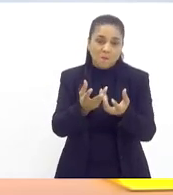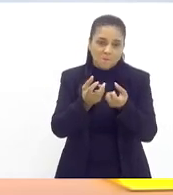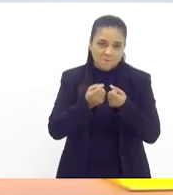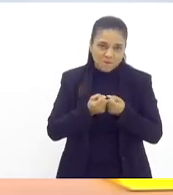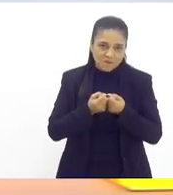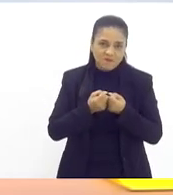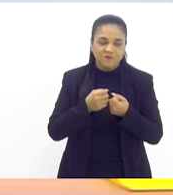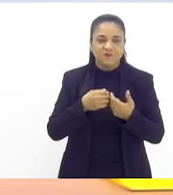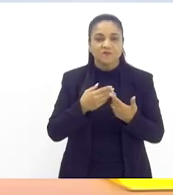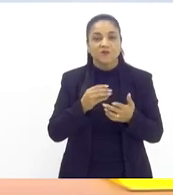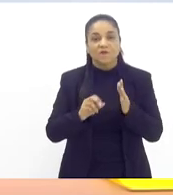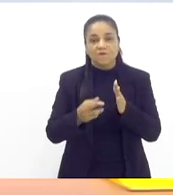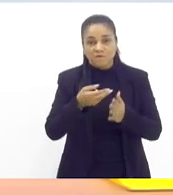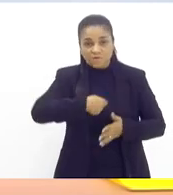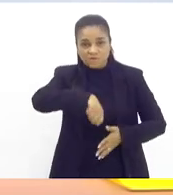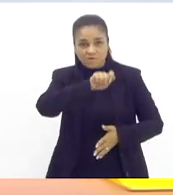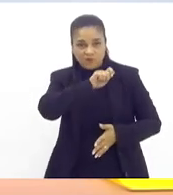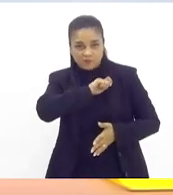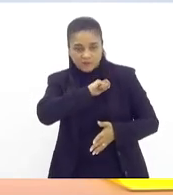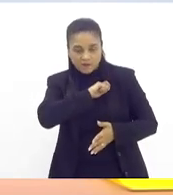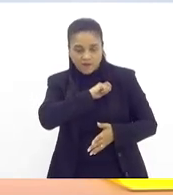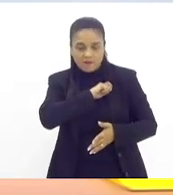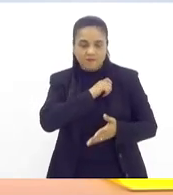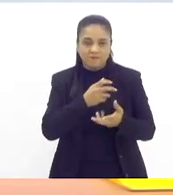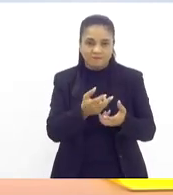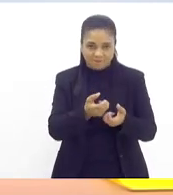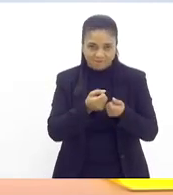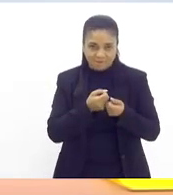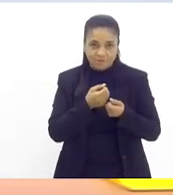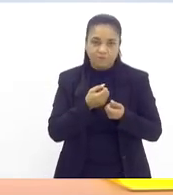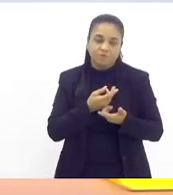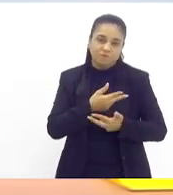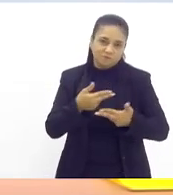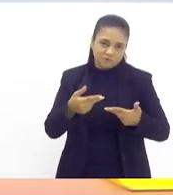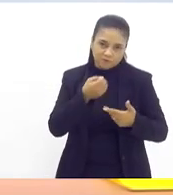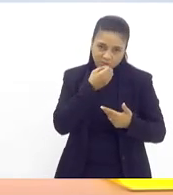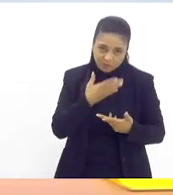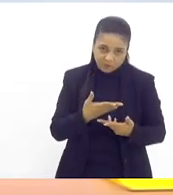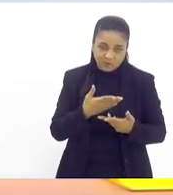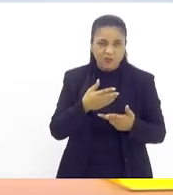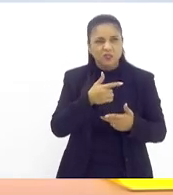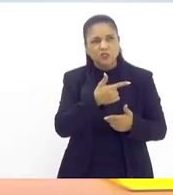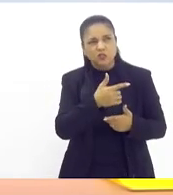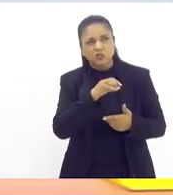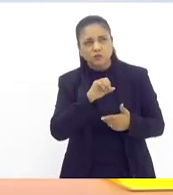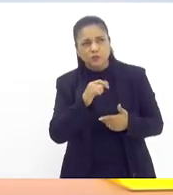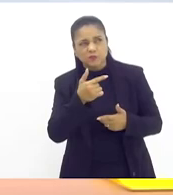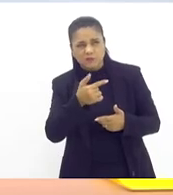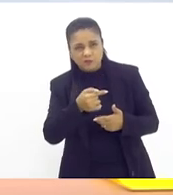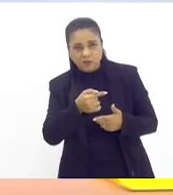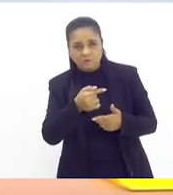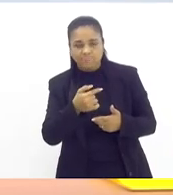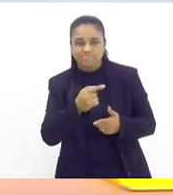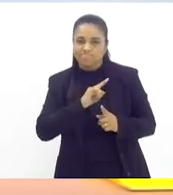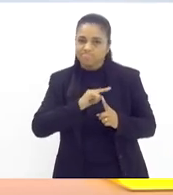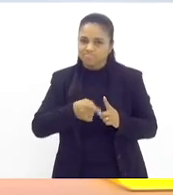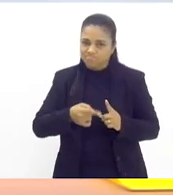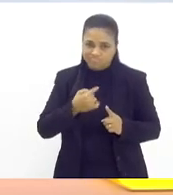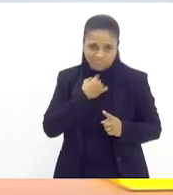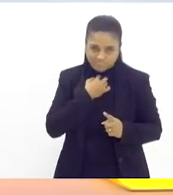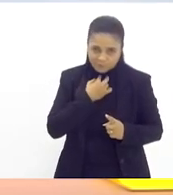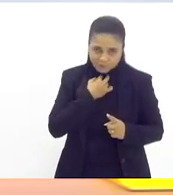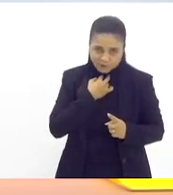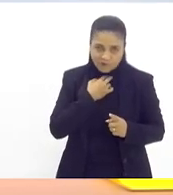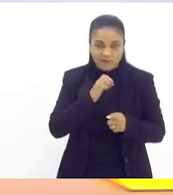do ICMS. Esses benefícios, até 2017, eles eram ilegais. Todo mundo dava,